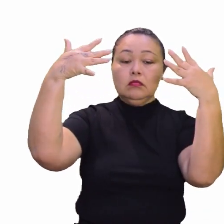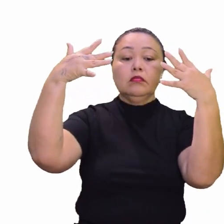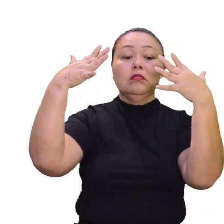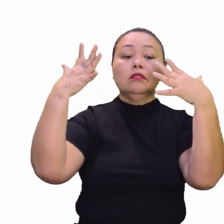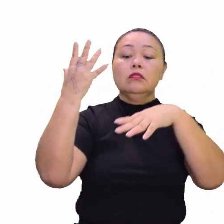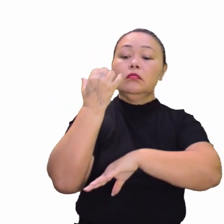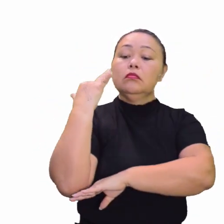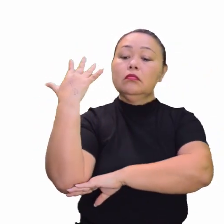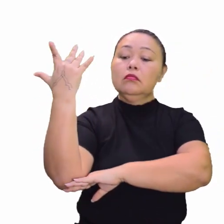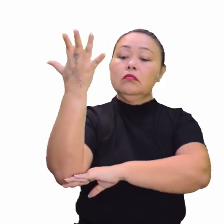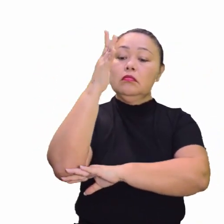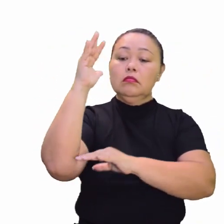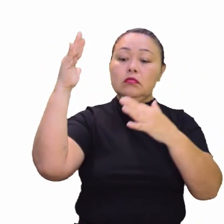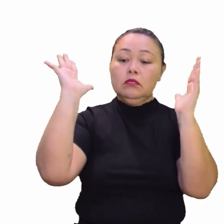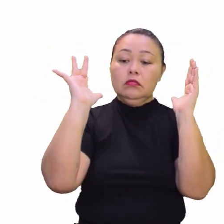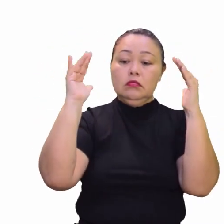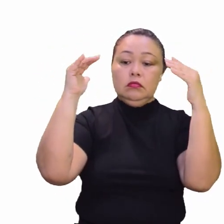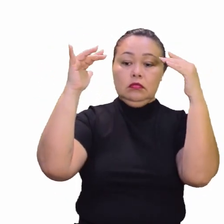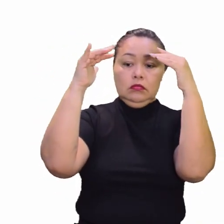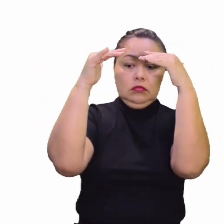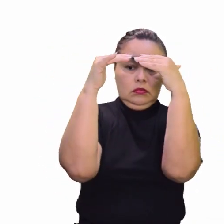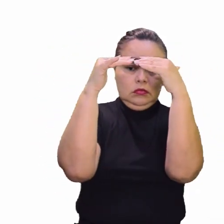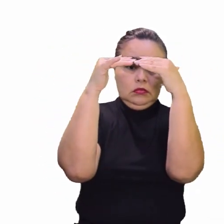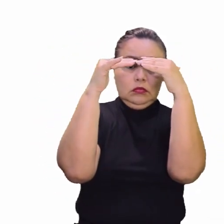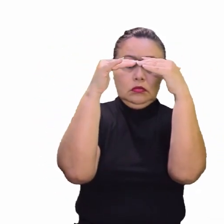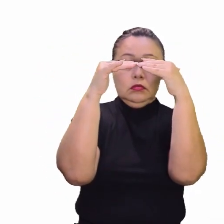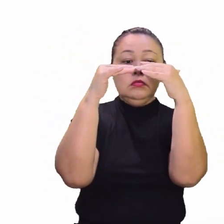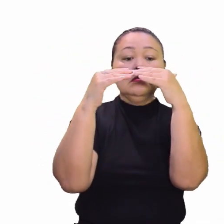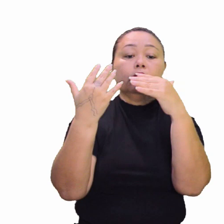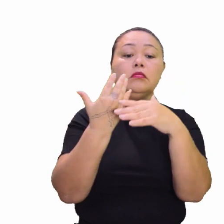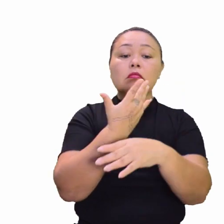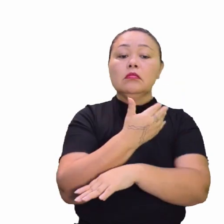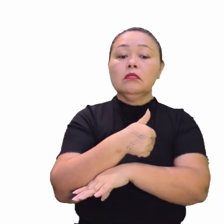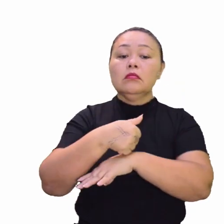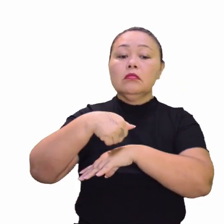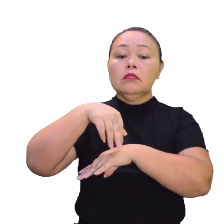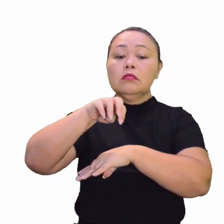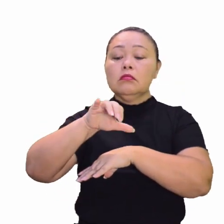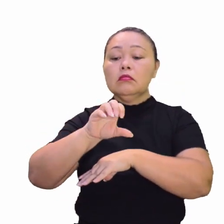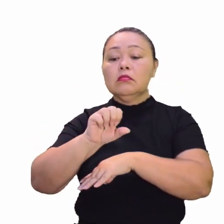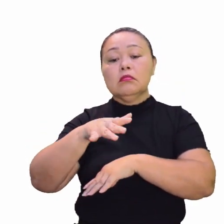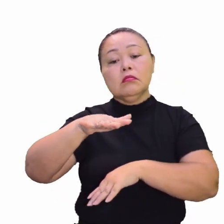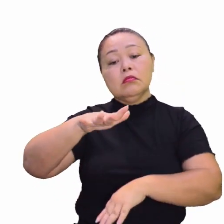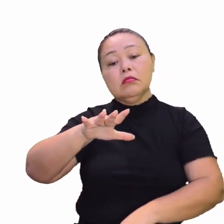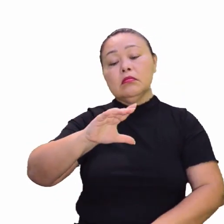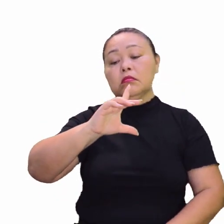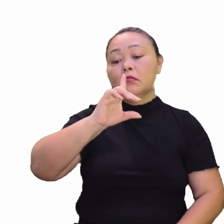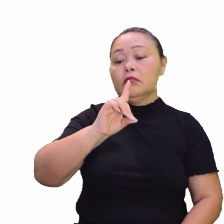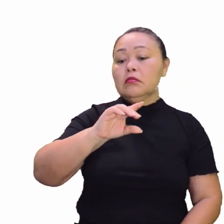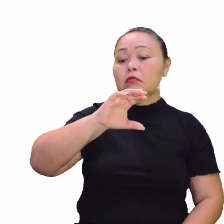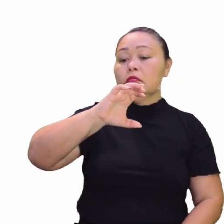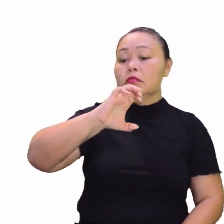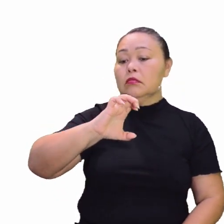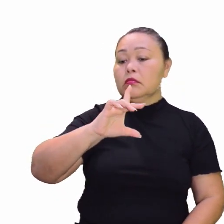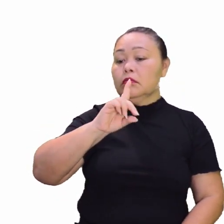a floresta ombrófila densa, a floresta estacional